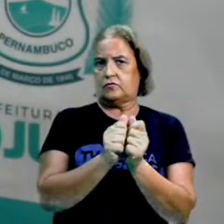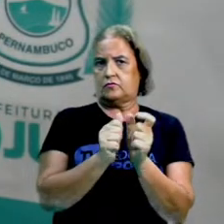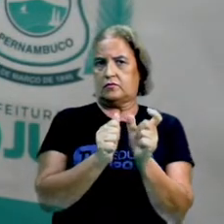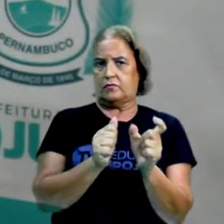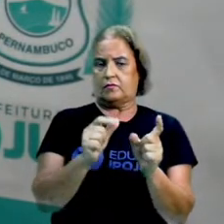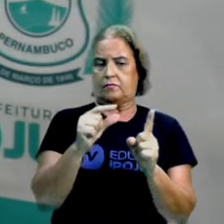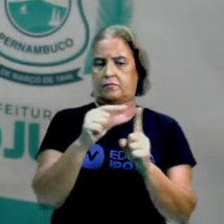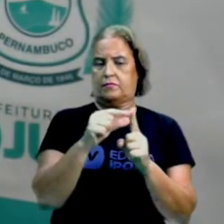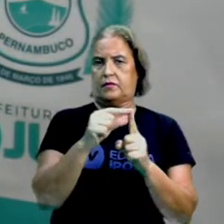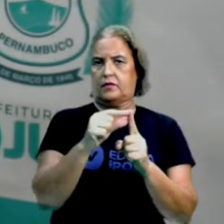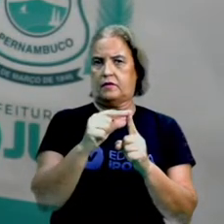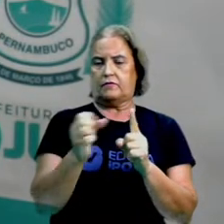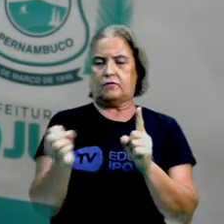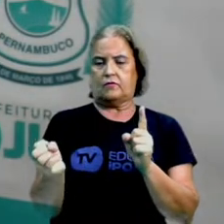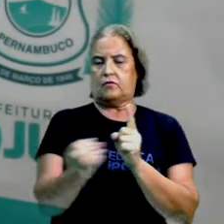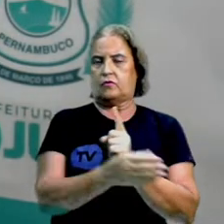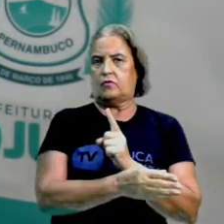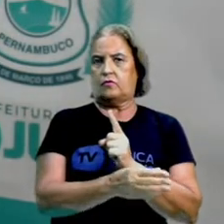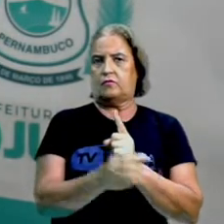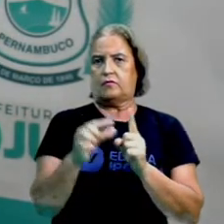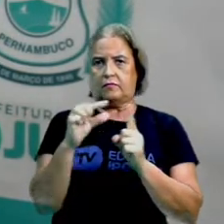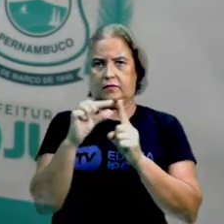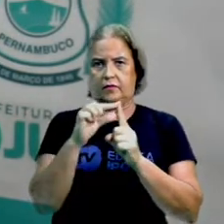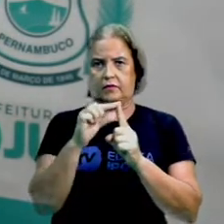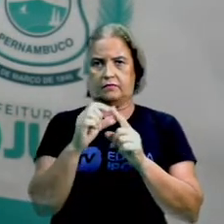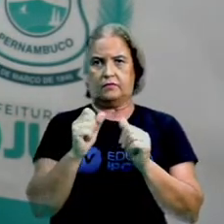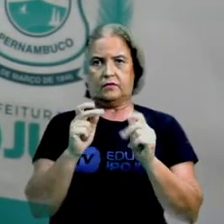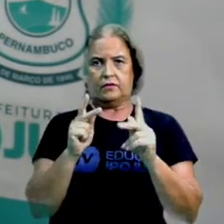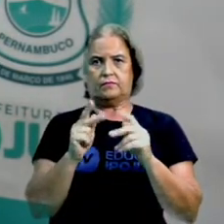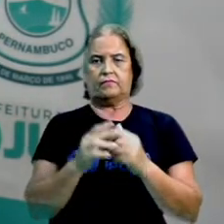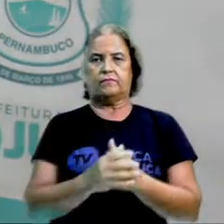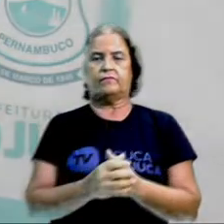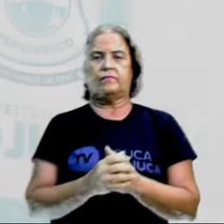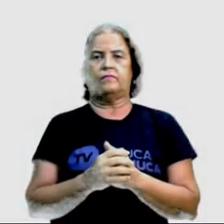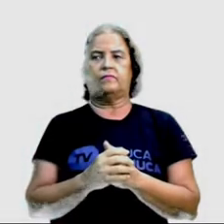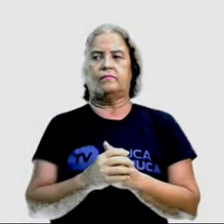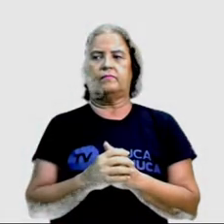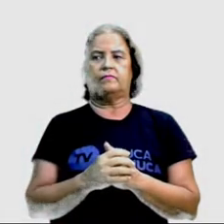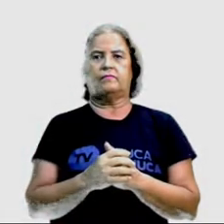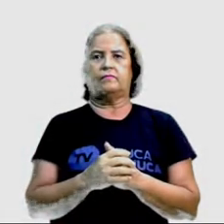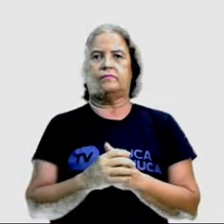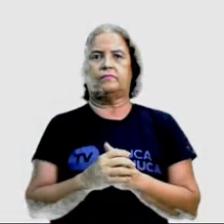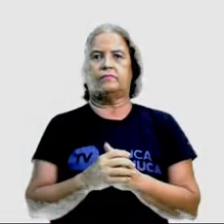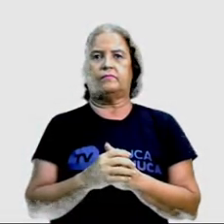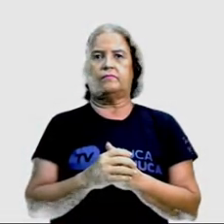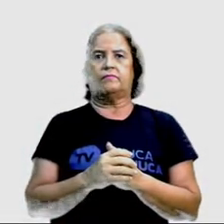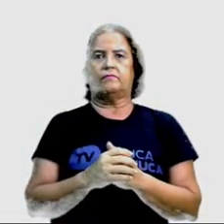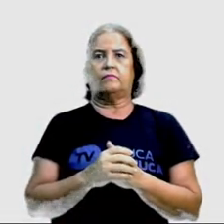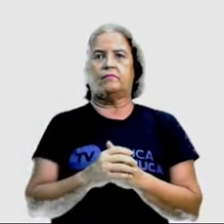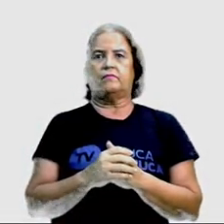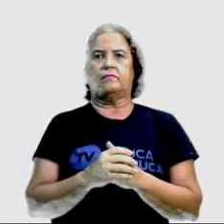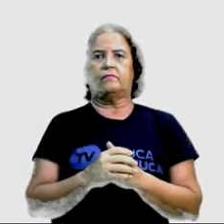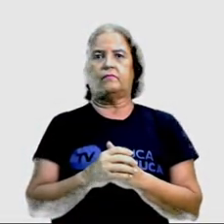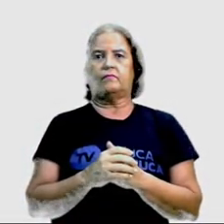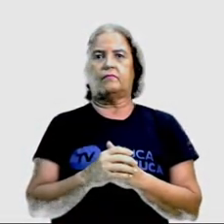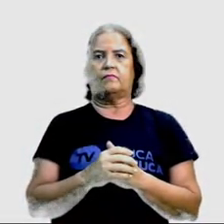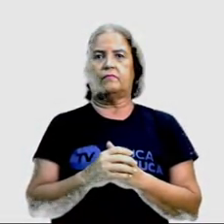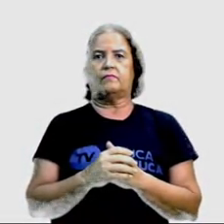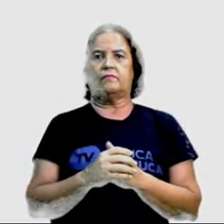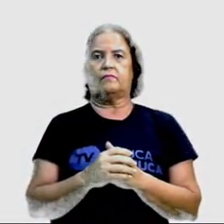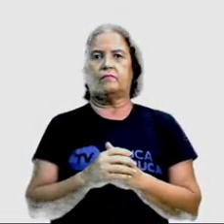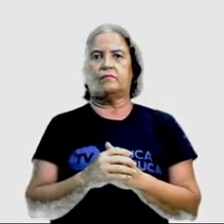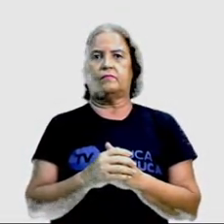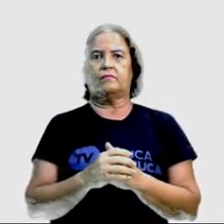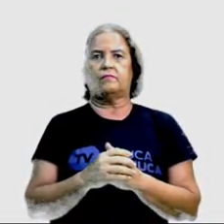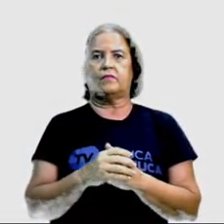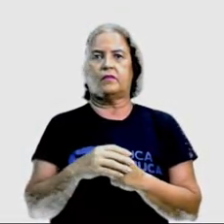dão origem a uma nova, ok? Vamos lá! Ant, certo? Nós temos aqui o antivirus, que